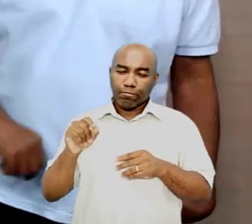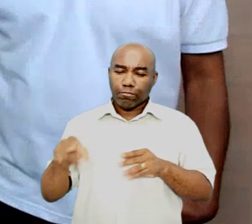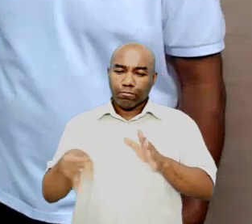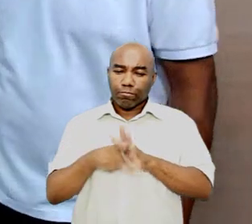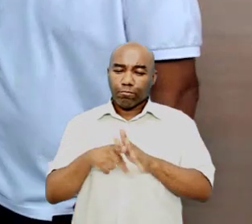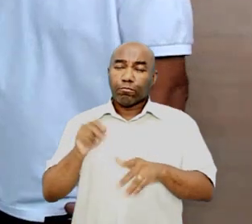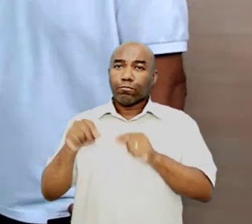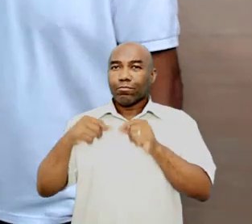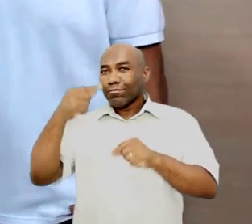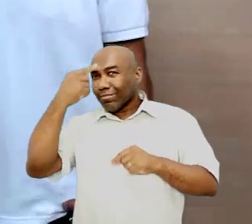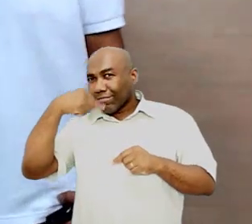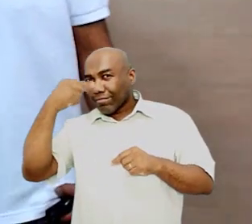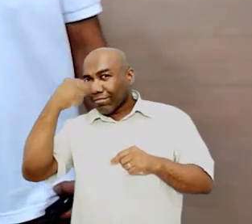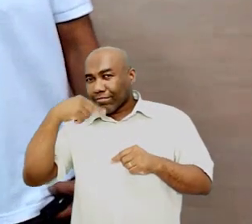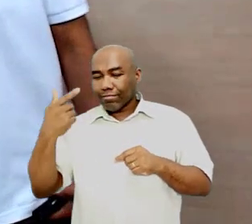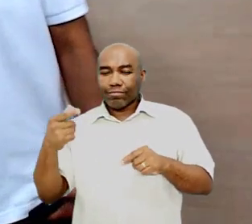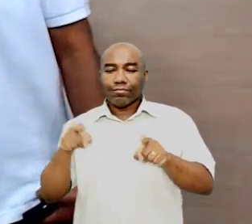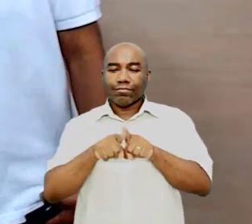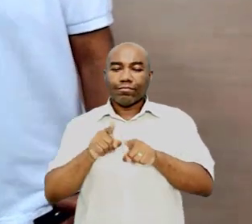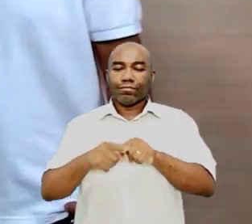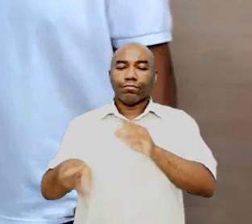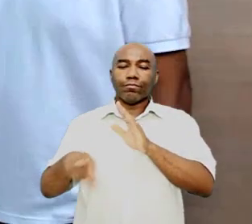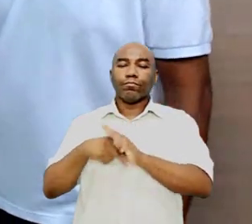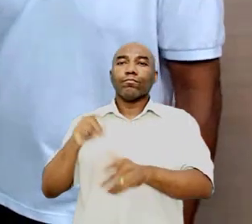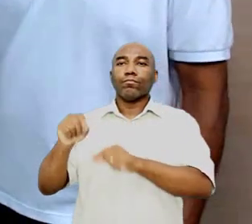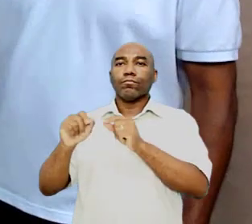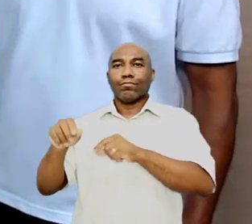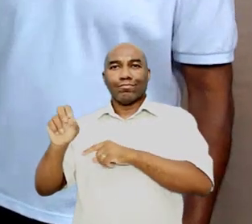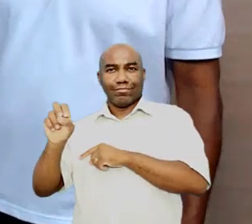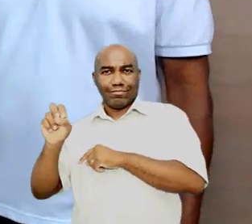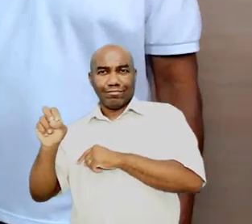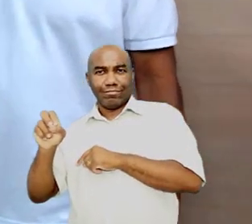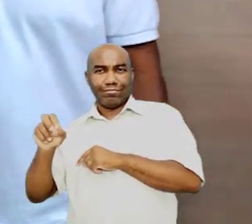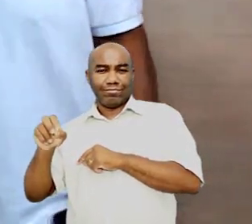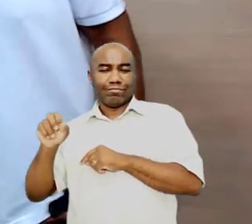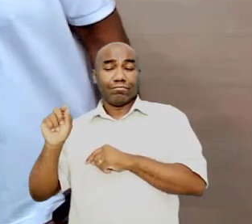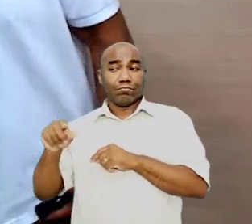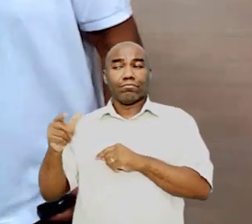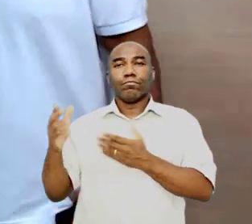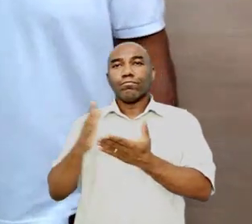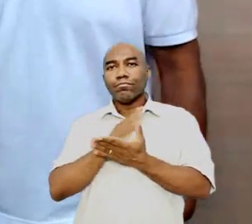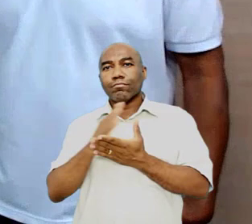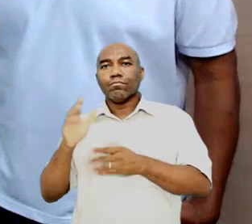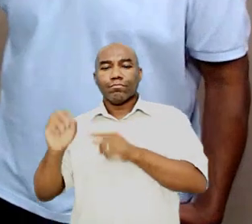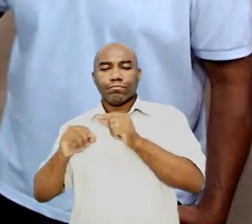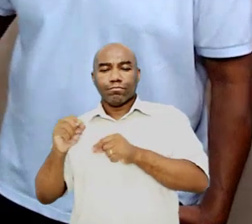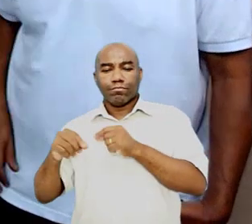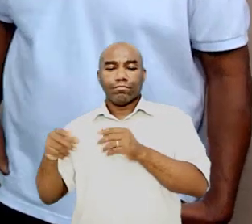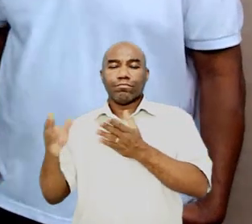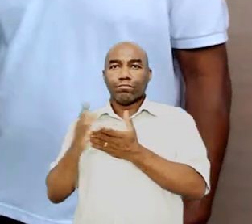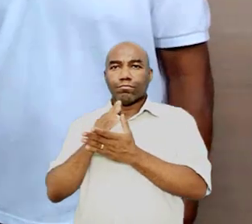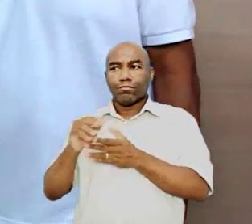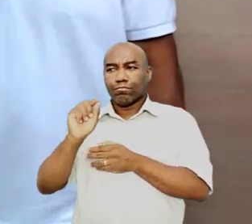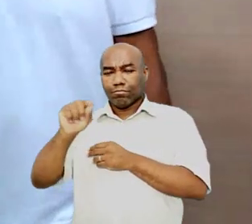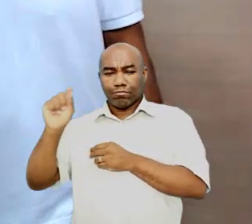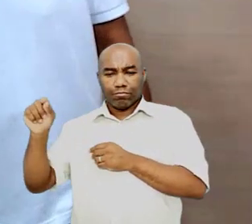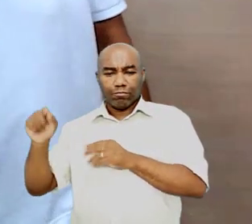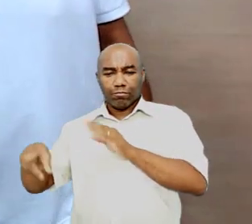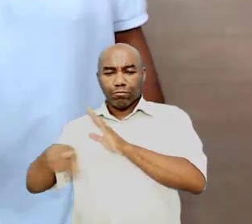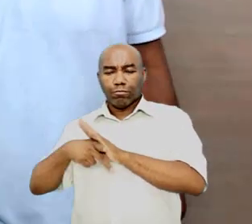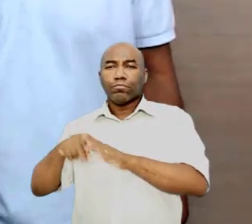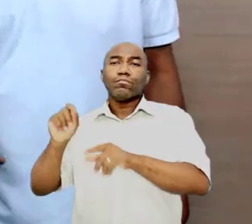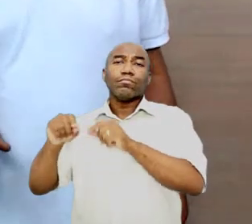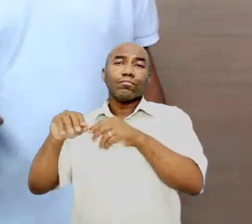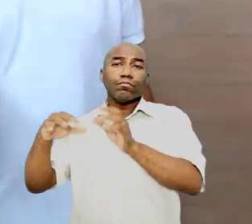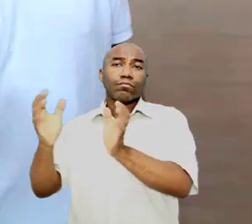como resfriado, que surgiu na Ásia. Certo? Você tem também o picornaviride, que é a família, sabe